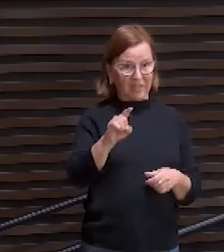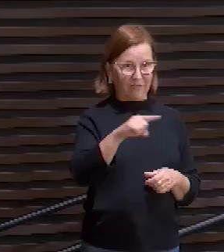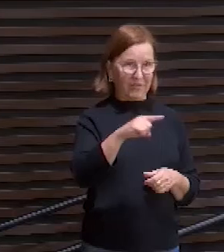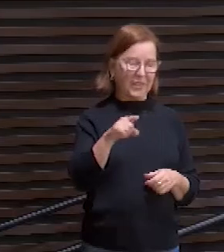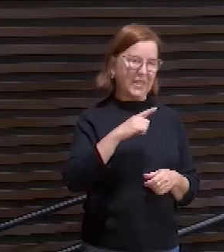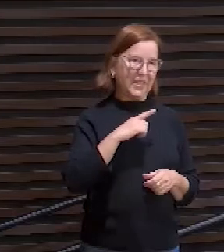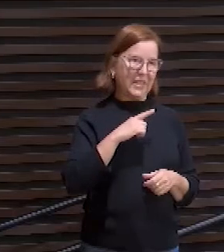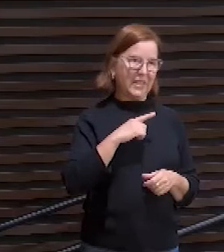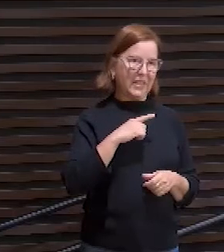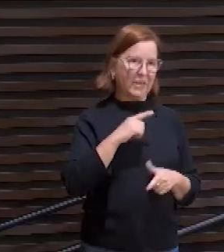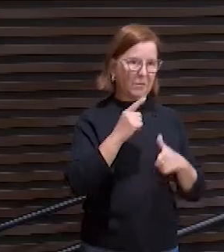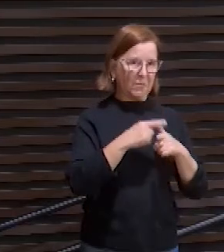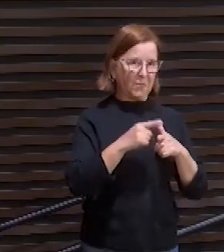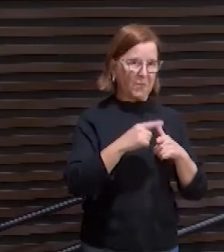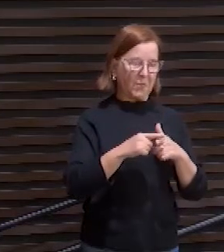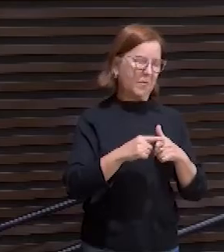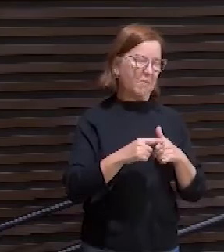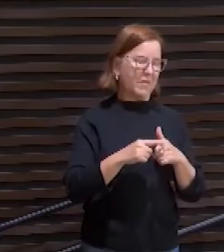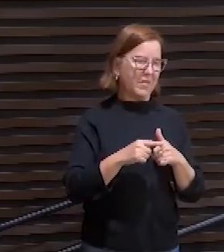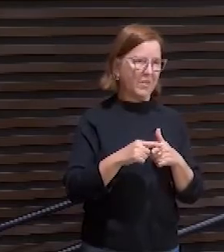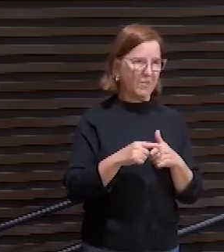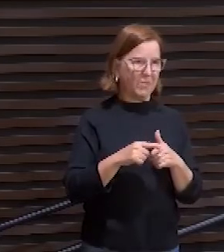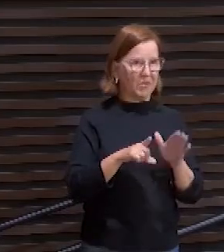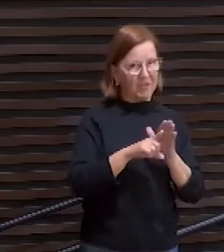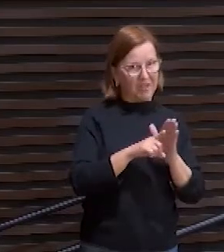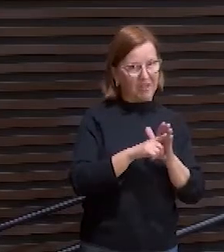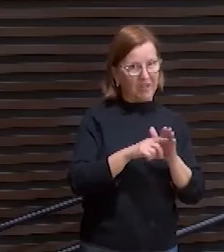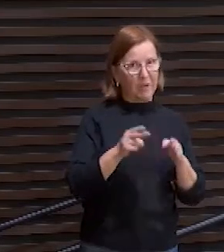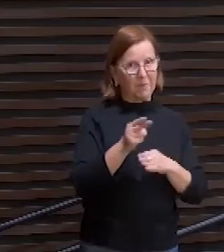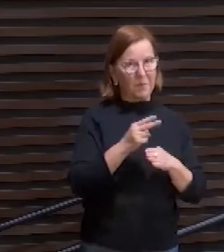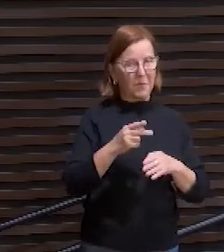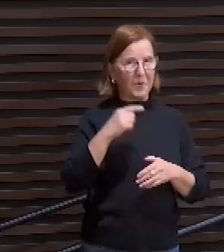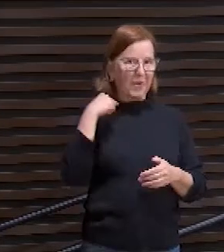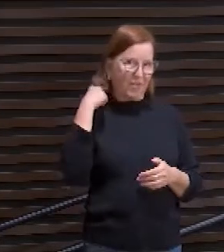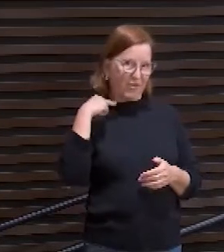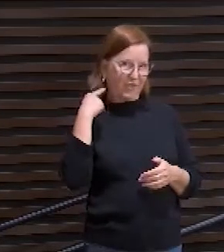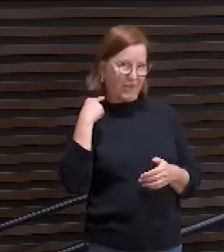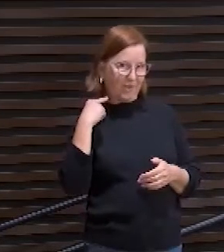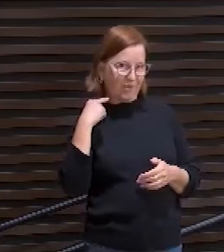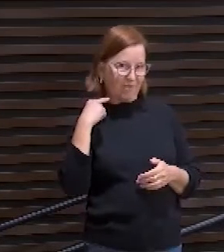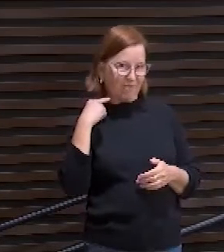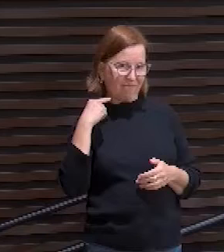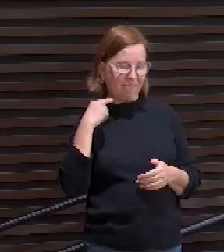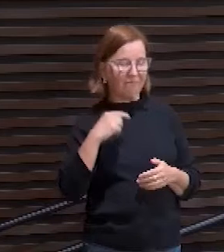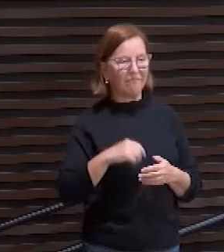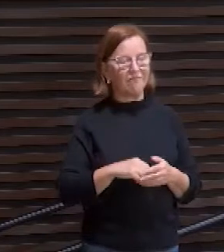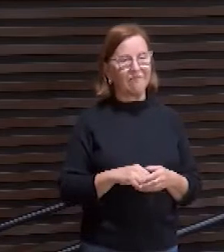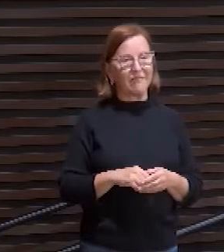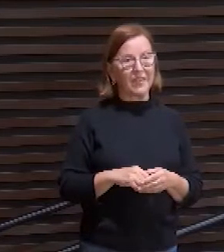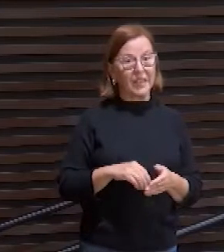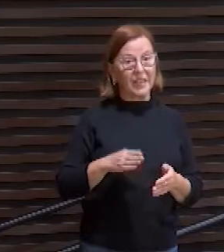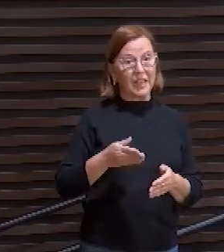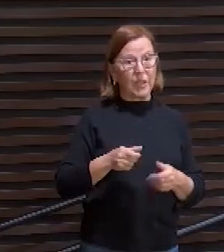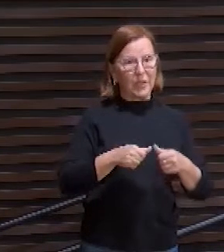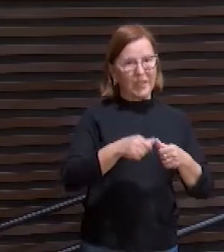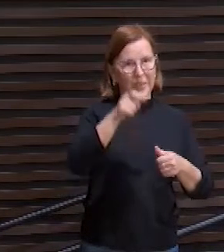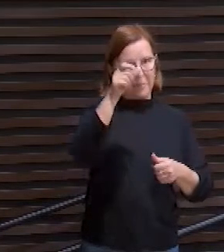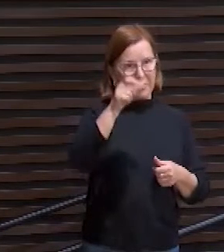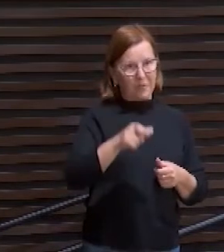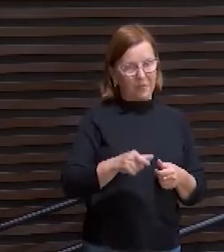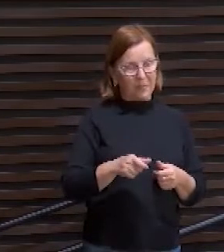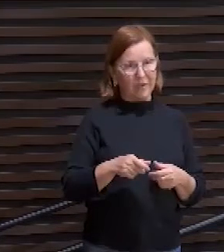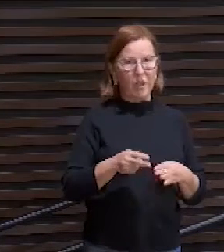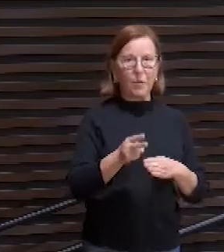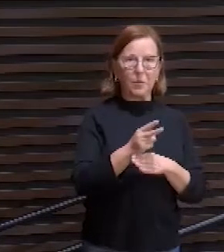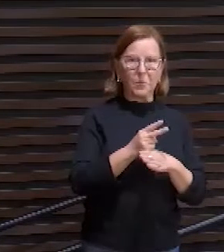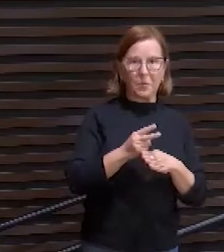problema jurídico, você procura um advogado. E assim vai. E essa pessoa procurou